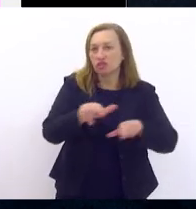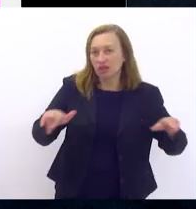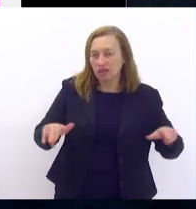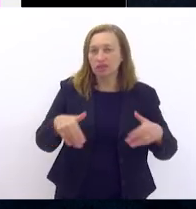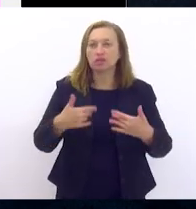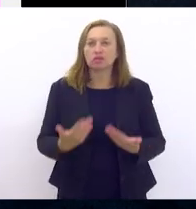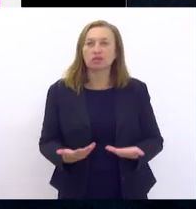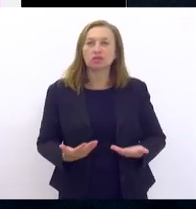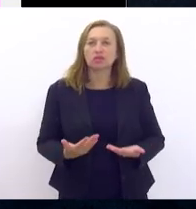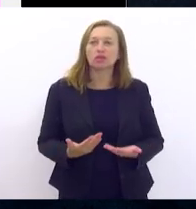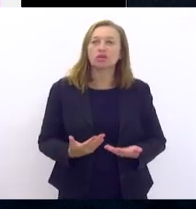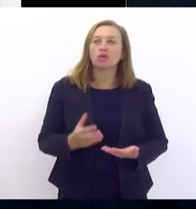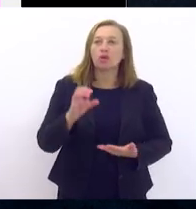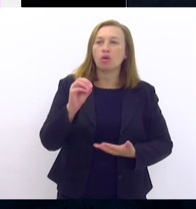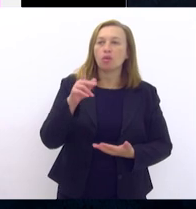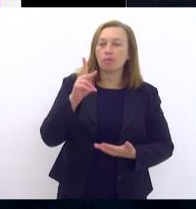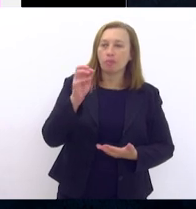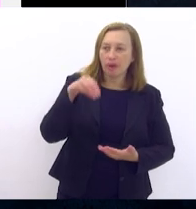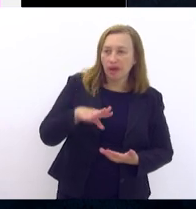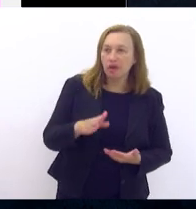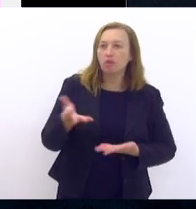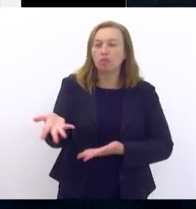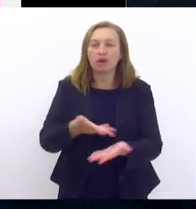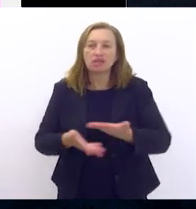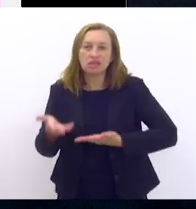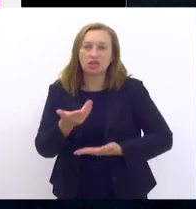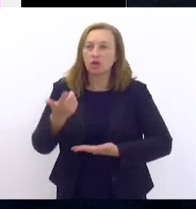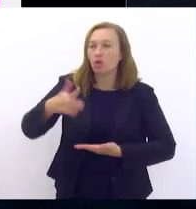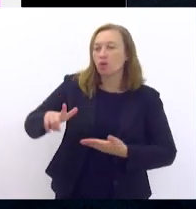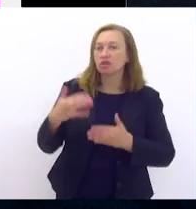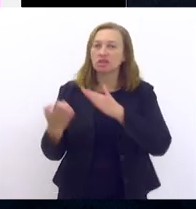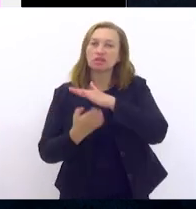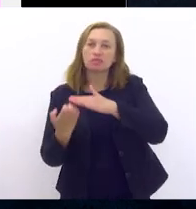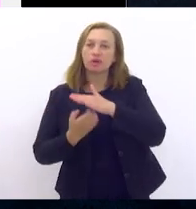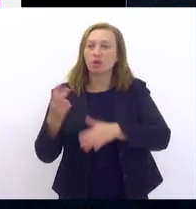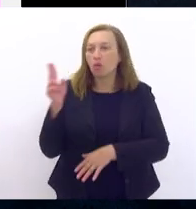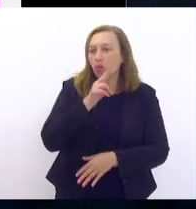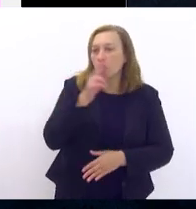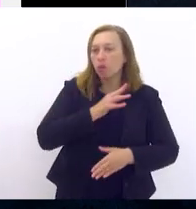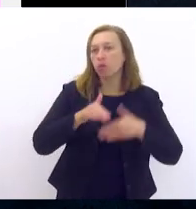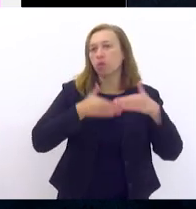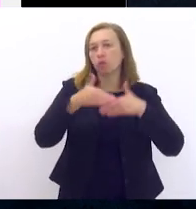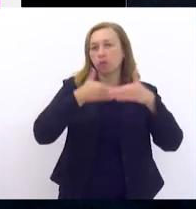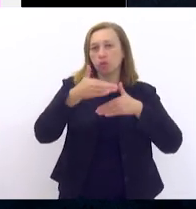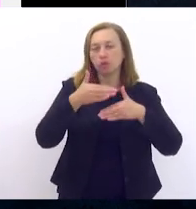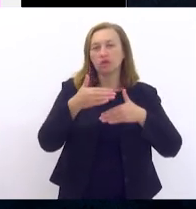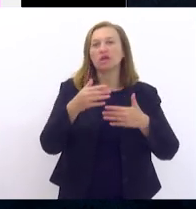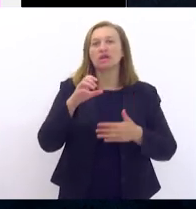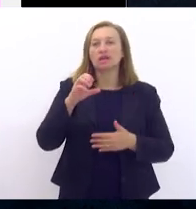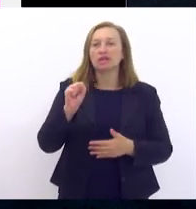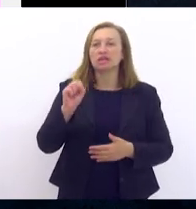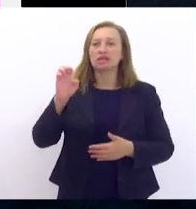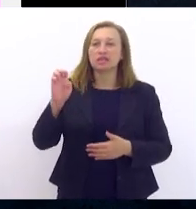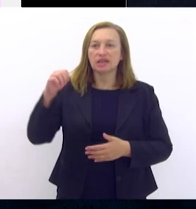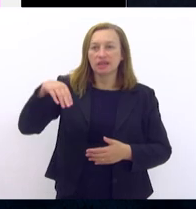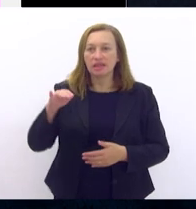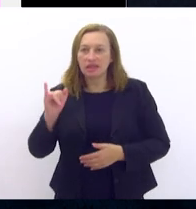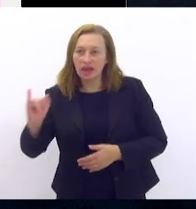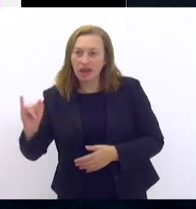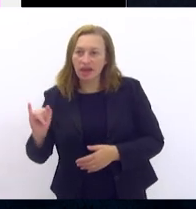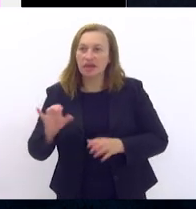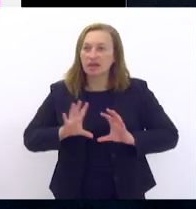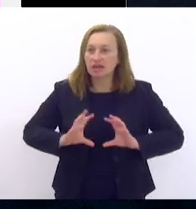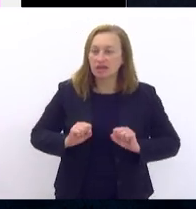ou Open innovation com parcerias com outras empresas para acelerar esse desenvolvimento com Senai que a gente tem desenvolvido um